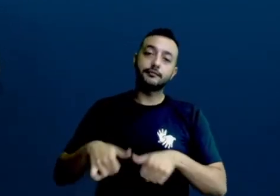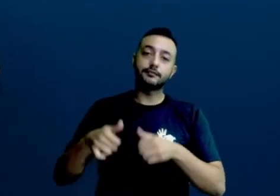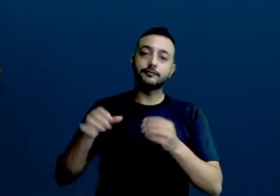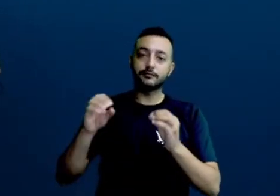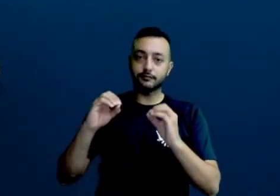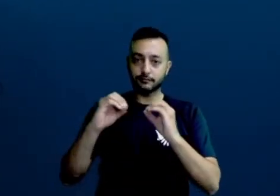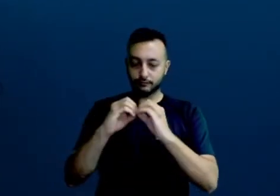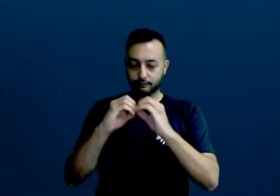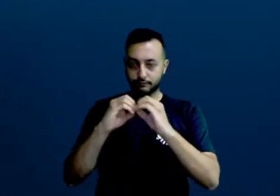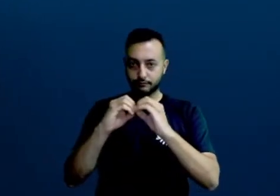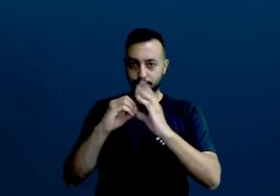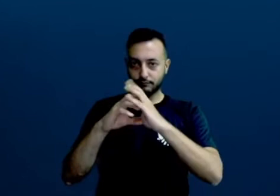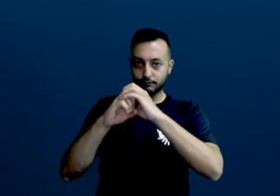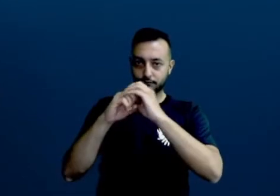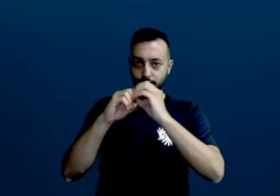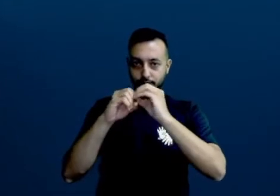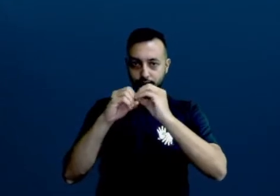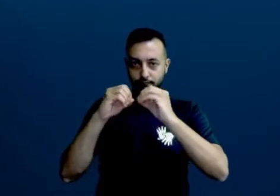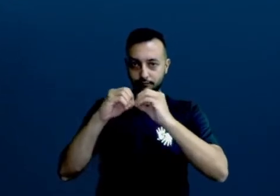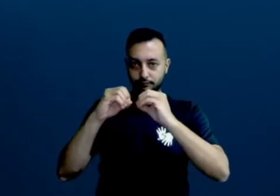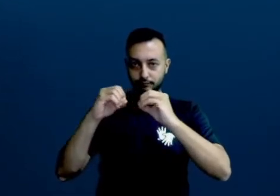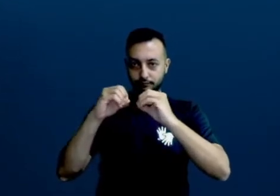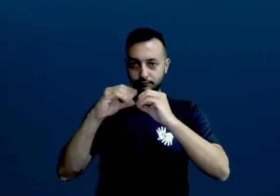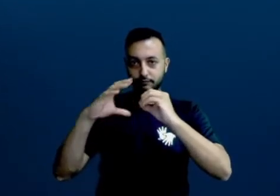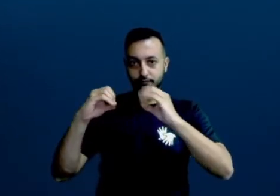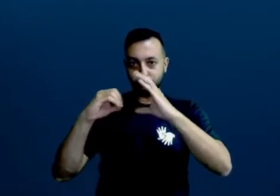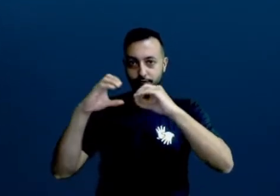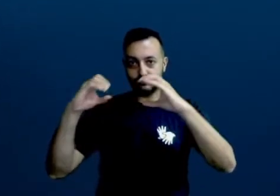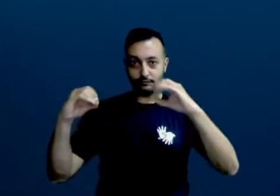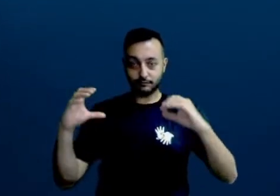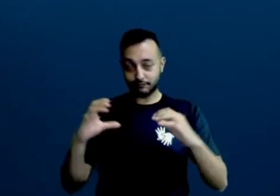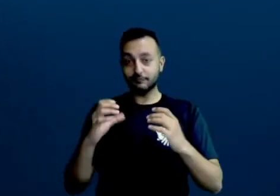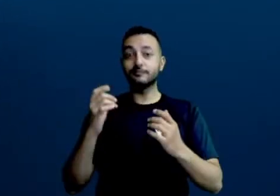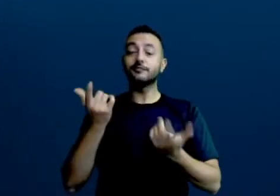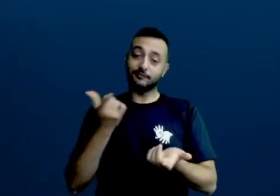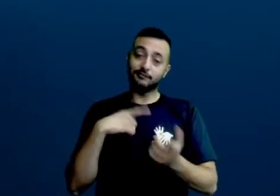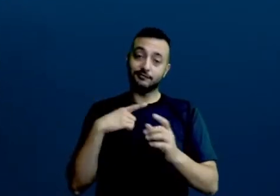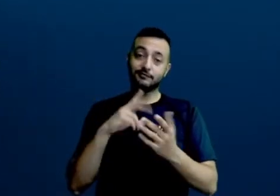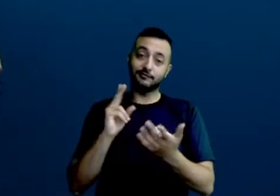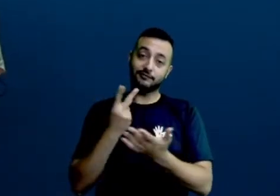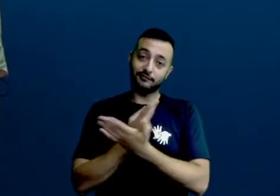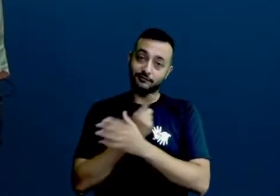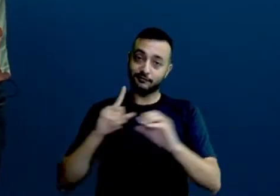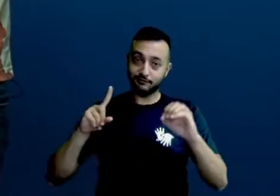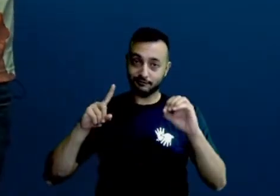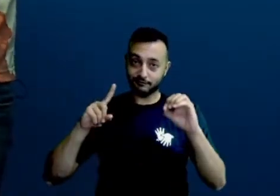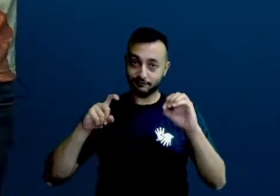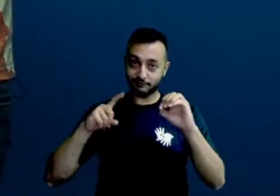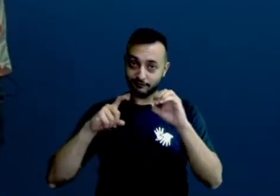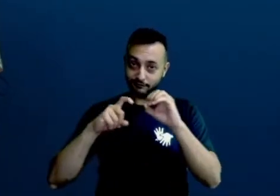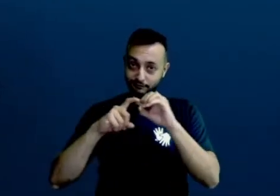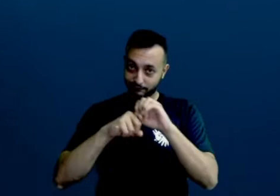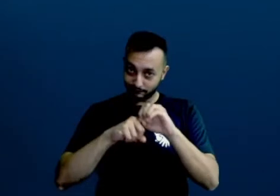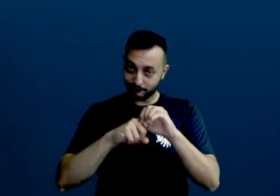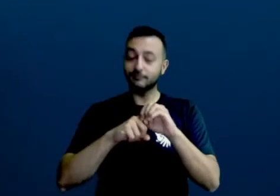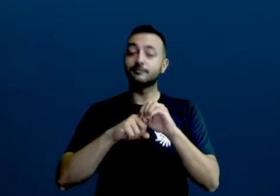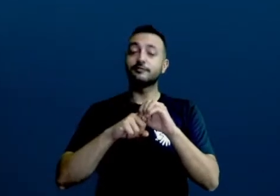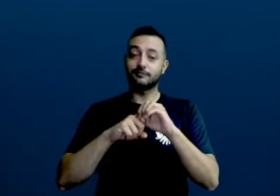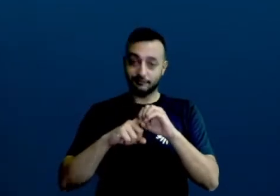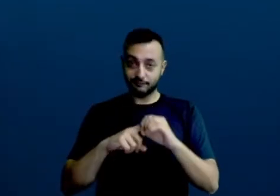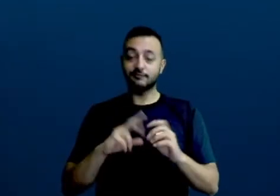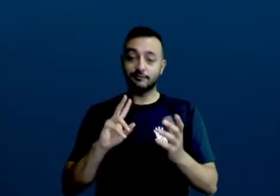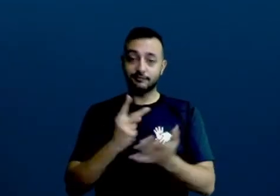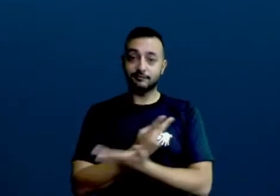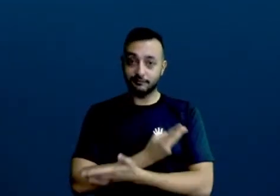meiose né quando ocorre a formação dos gametas bom e quando ocorre a fecundação lá do espermatozoide e do